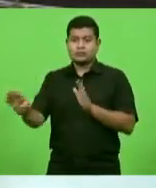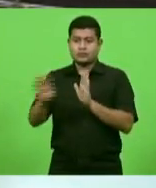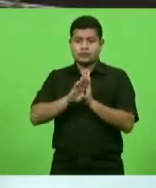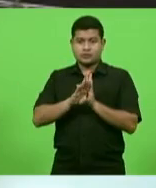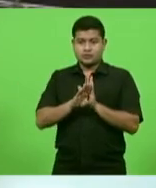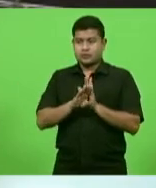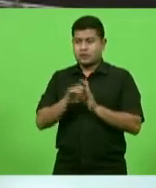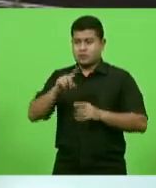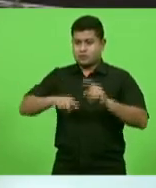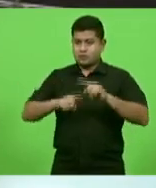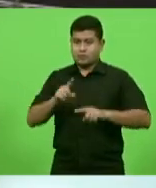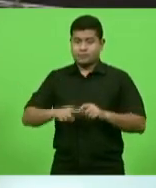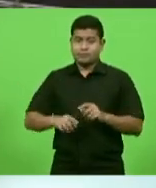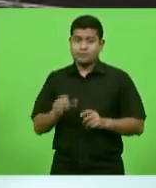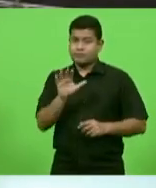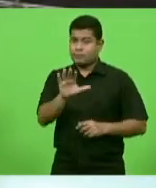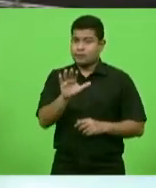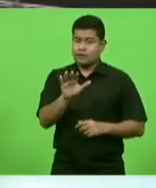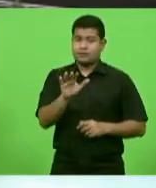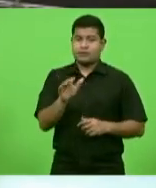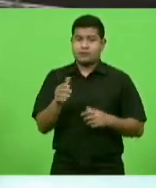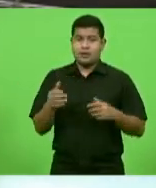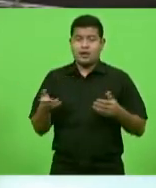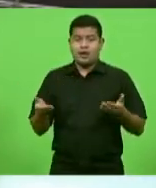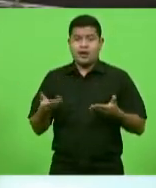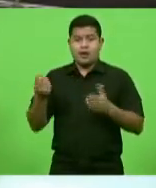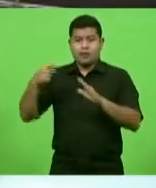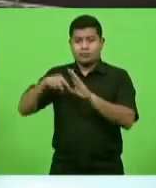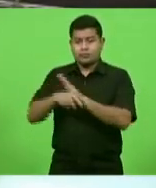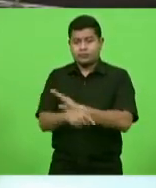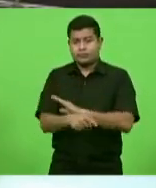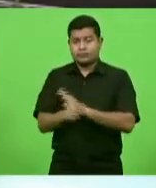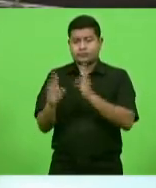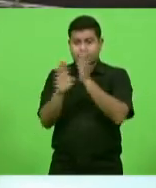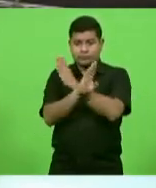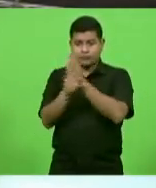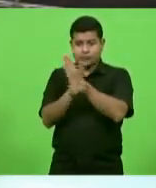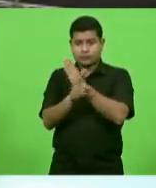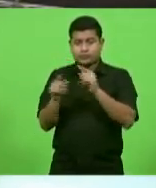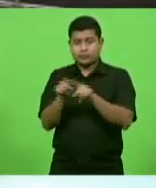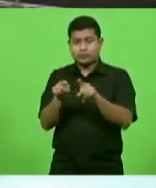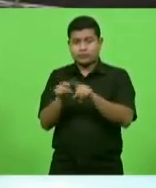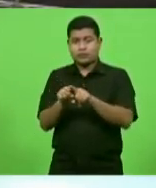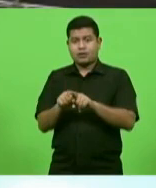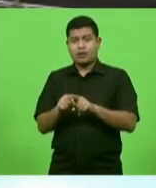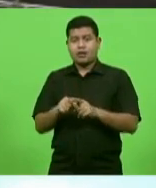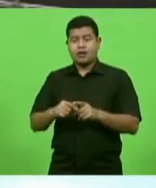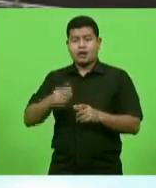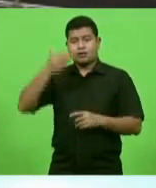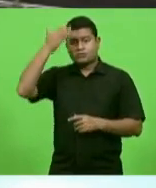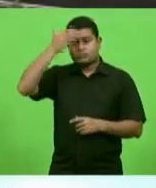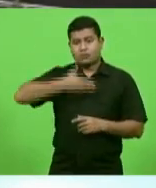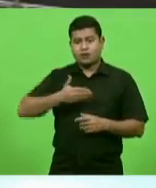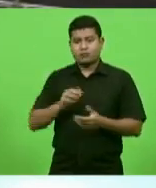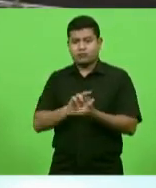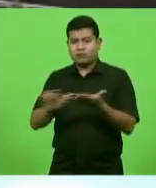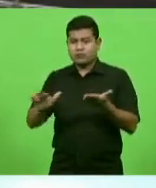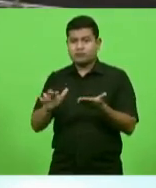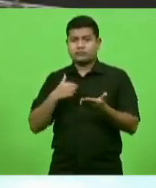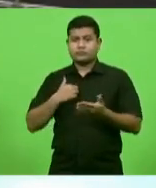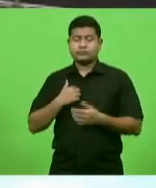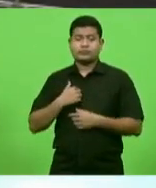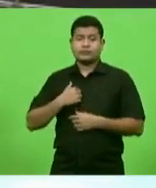E no entanto não obstante o aprofundamento das investigações EA Ampla coleta de provas não é possível